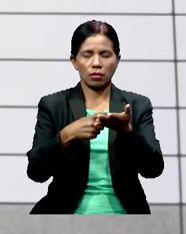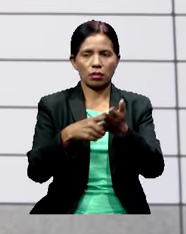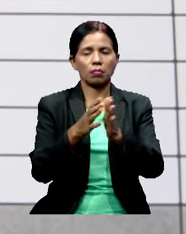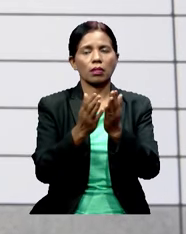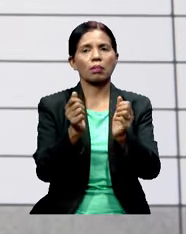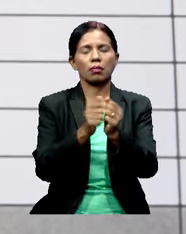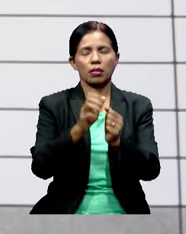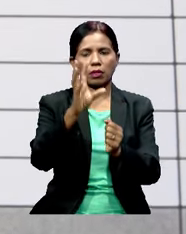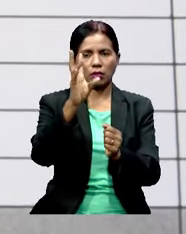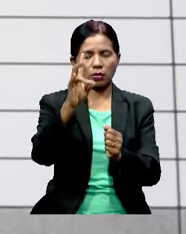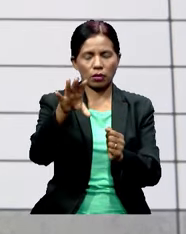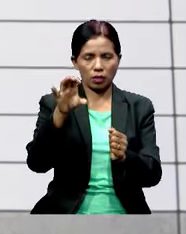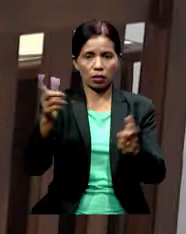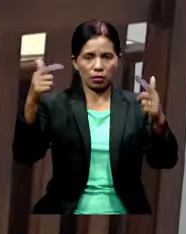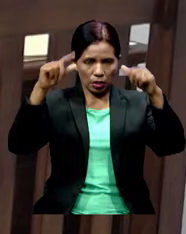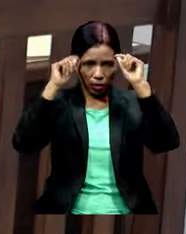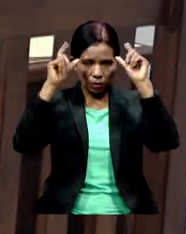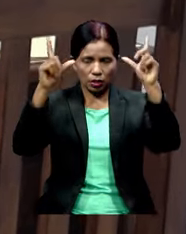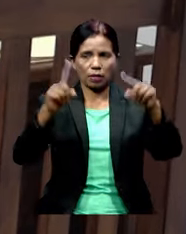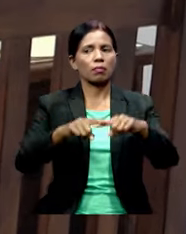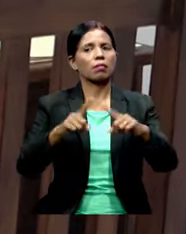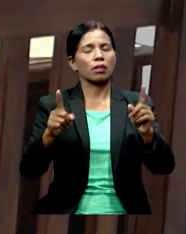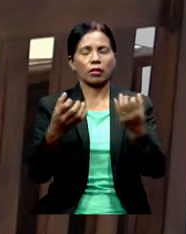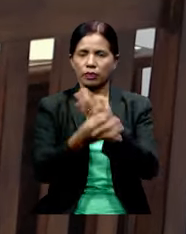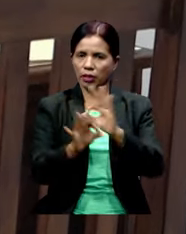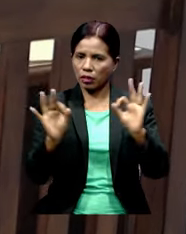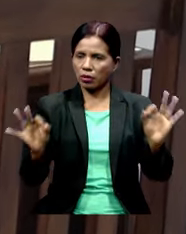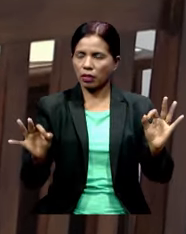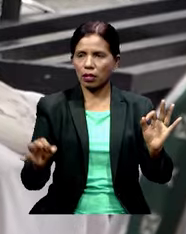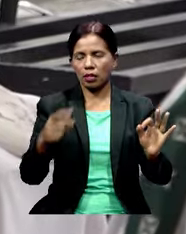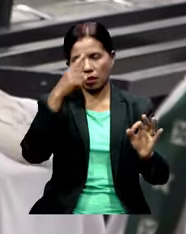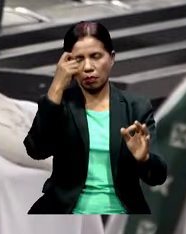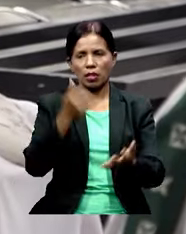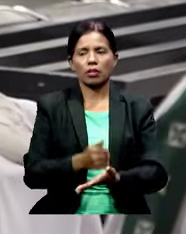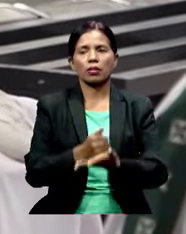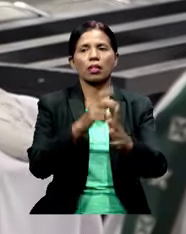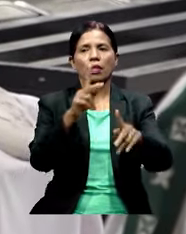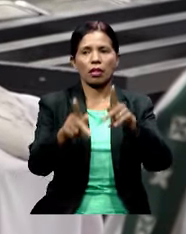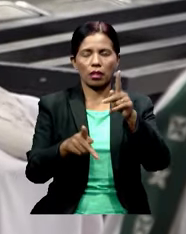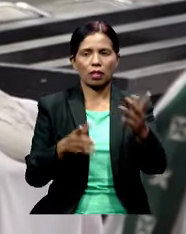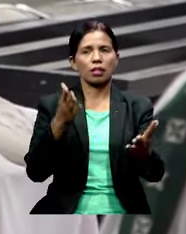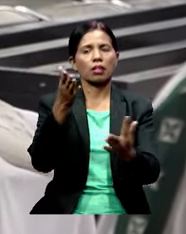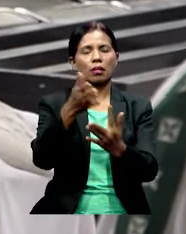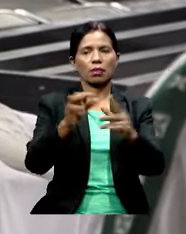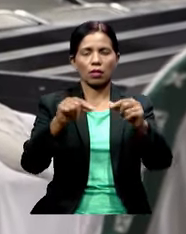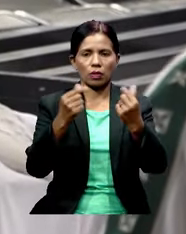atu situ to ona Timor Leste mai be hotu ona tamba tende ona emane be tama iha